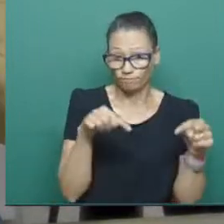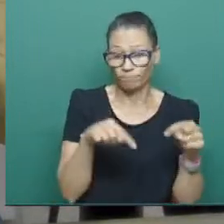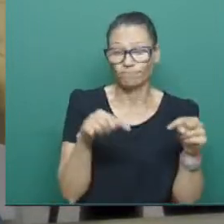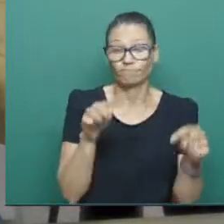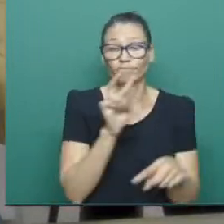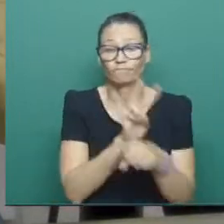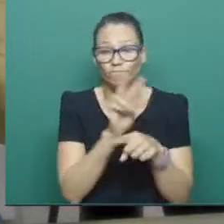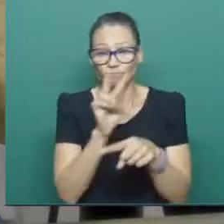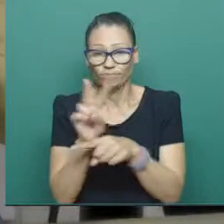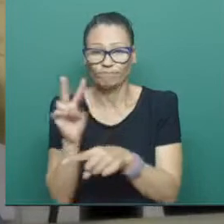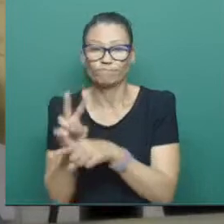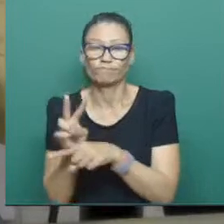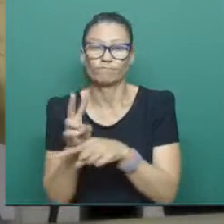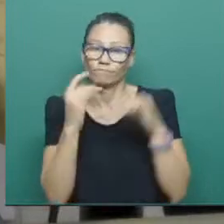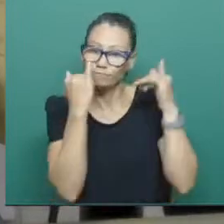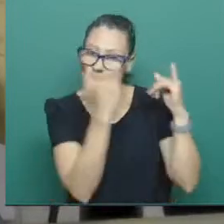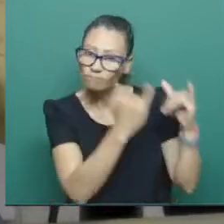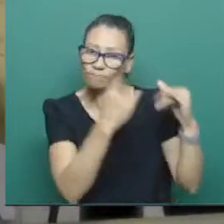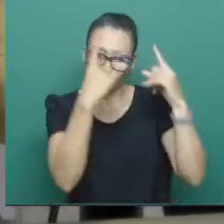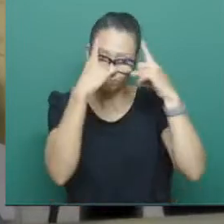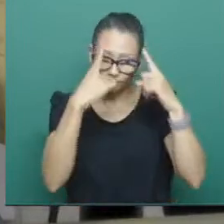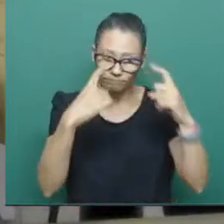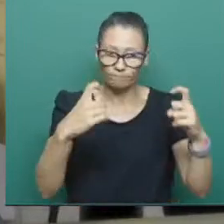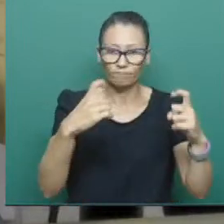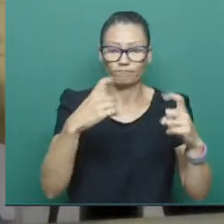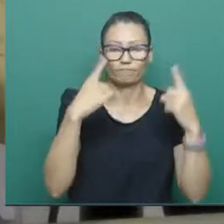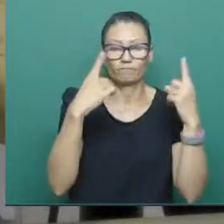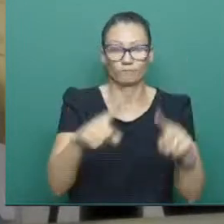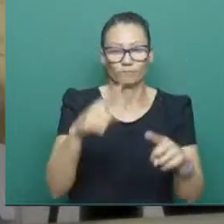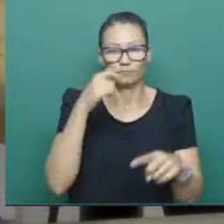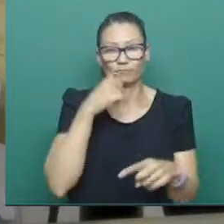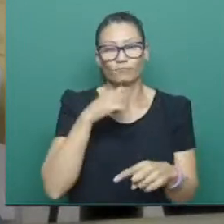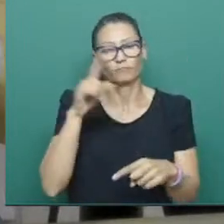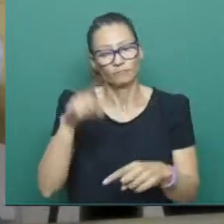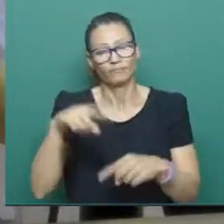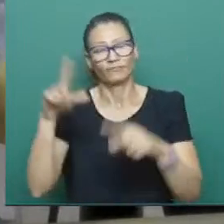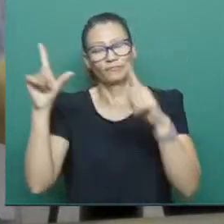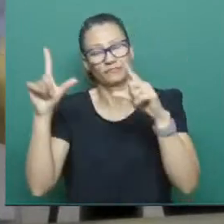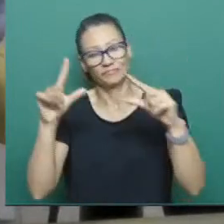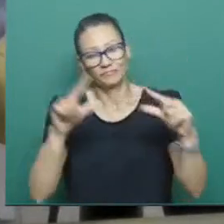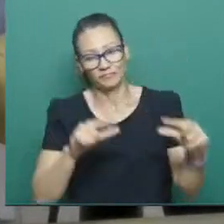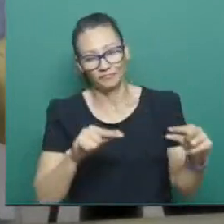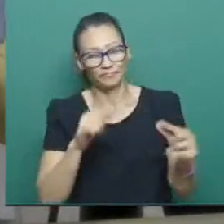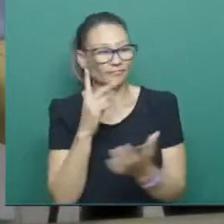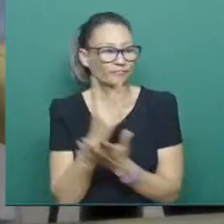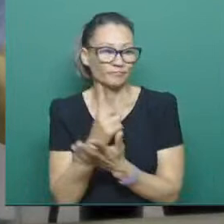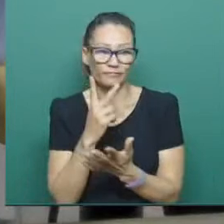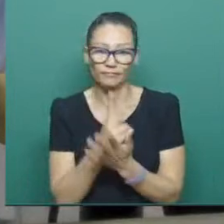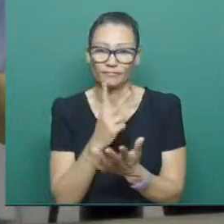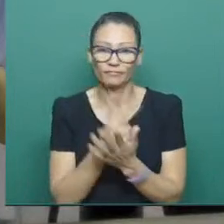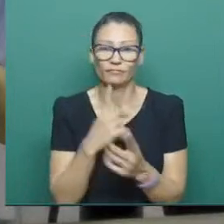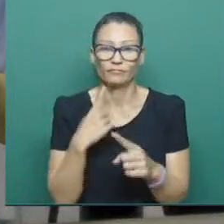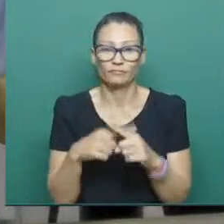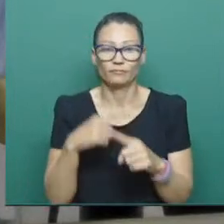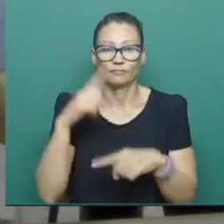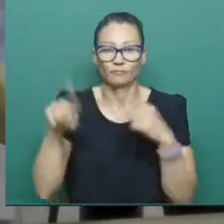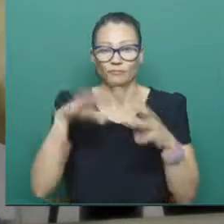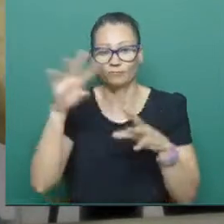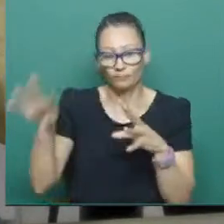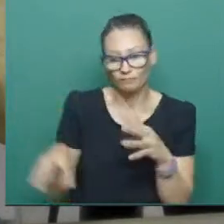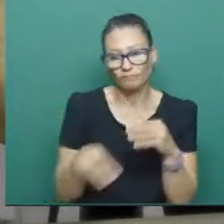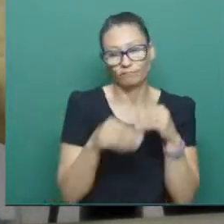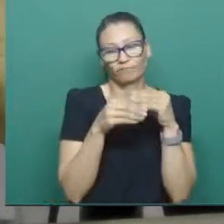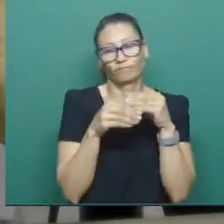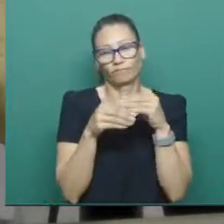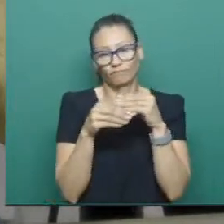de combate à violência contra as mulheres, o orçamento é reduzido. Eu sei que depois ele é suplementado. Mas por